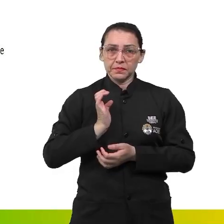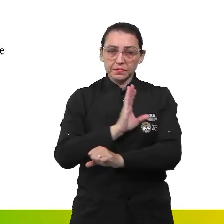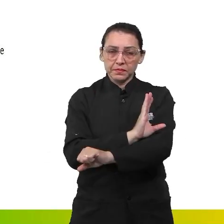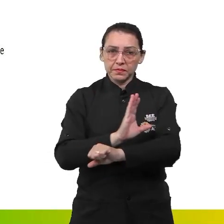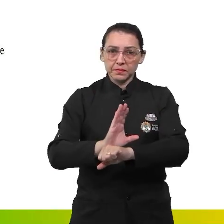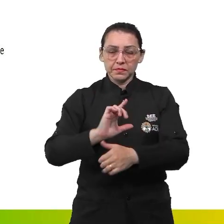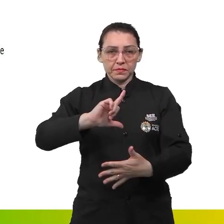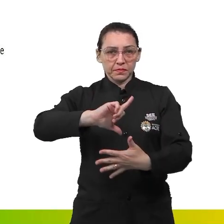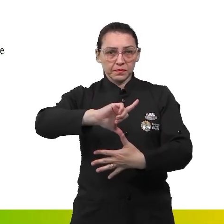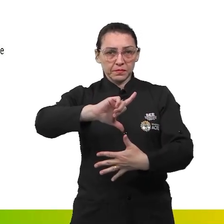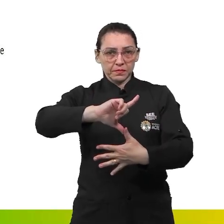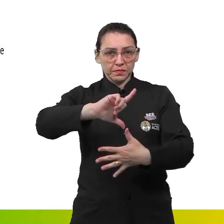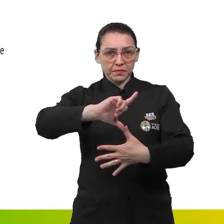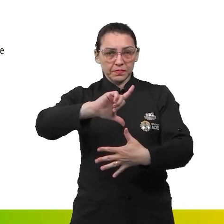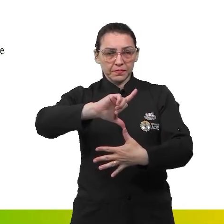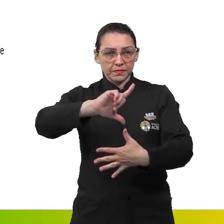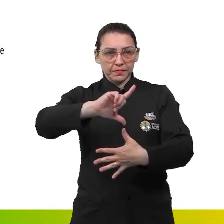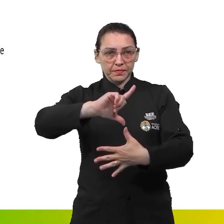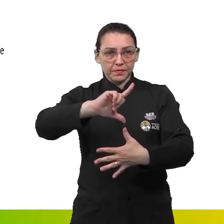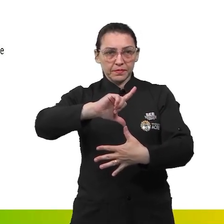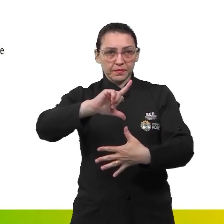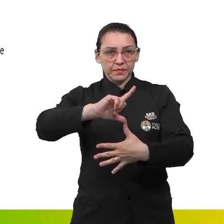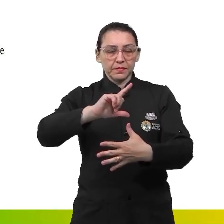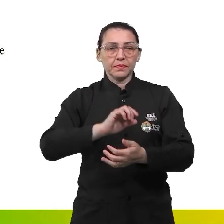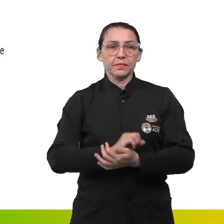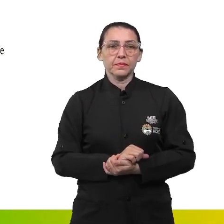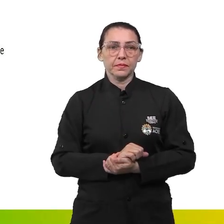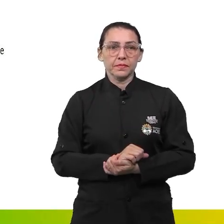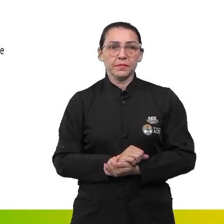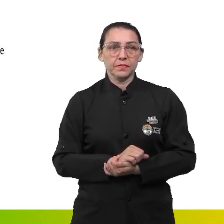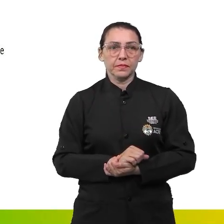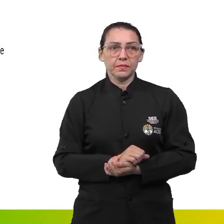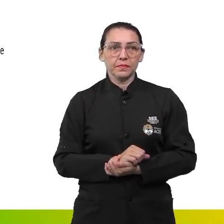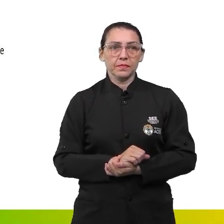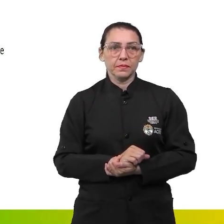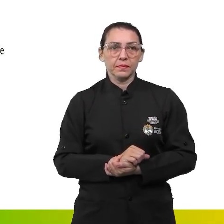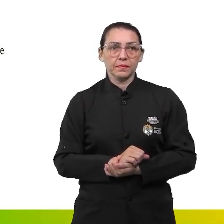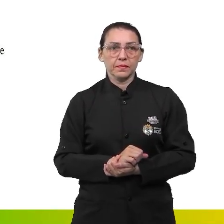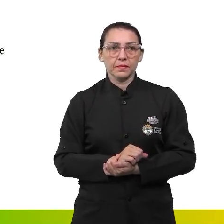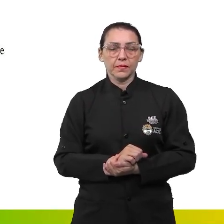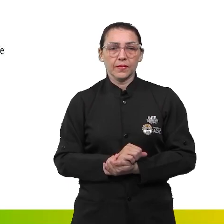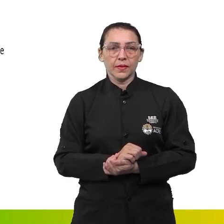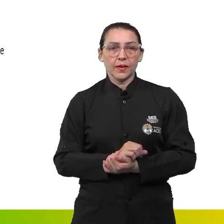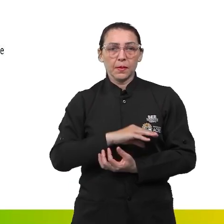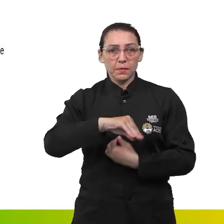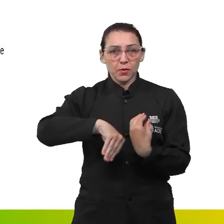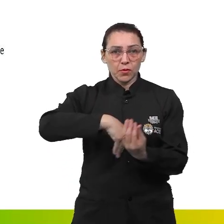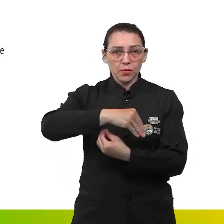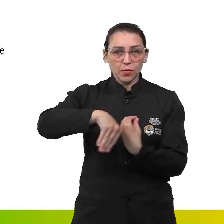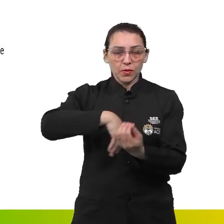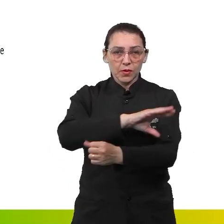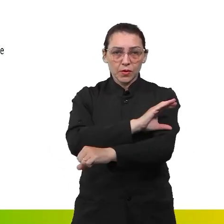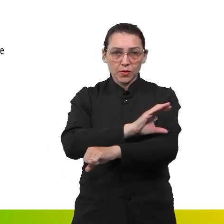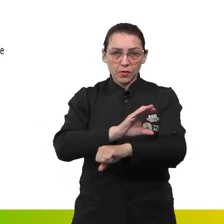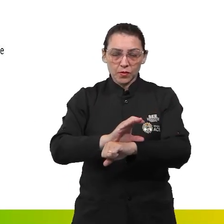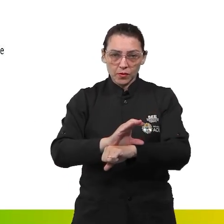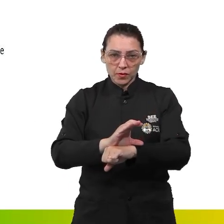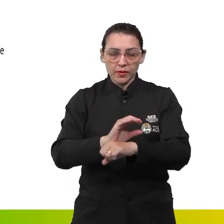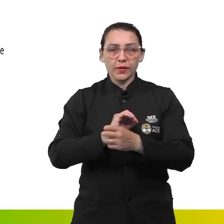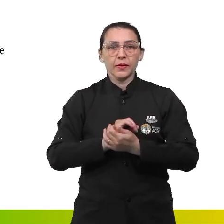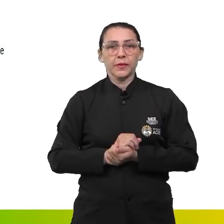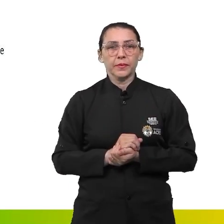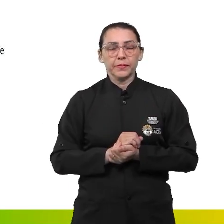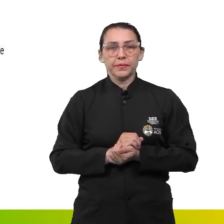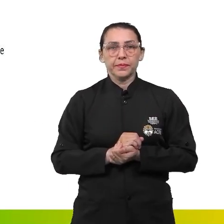cultural latino-americana, ela é um mosaico de culturas, ou seja,